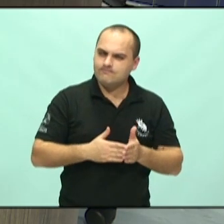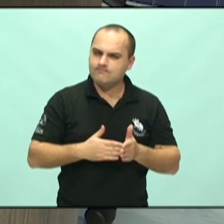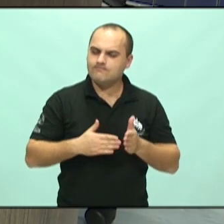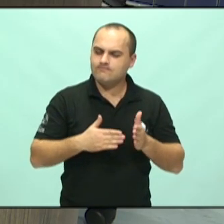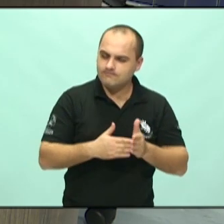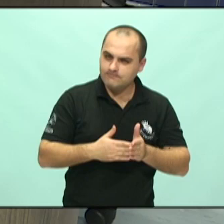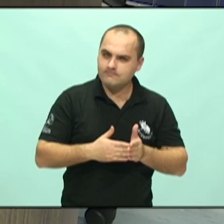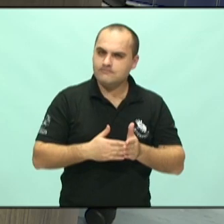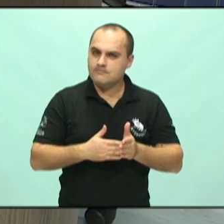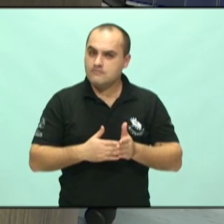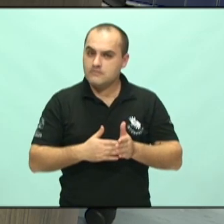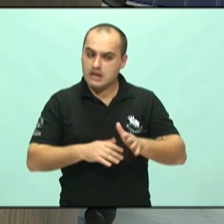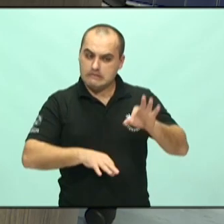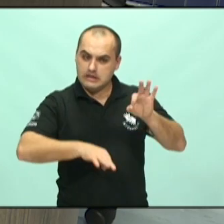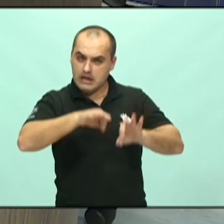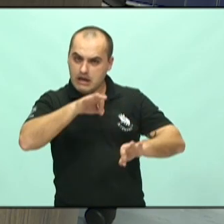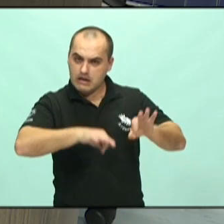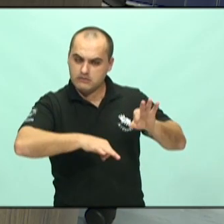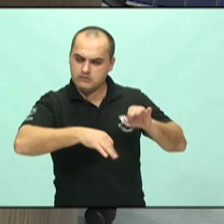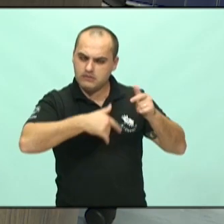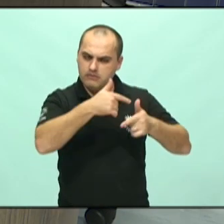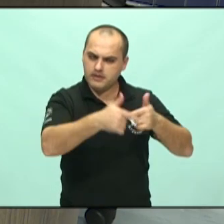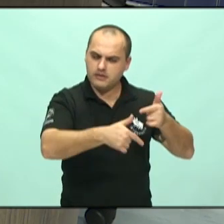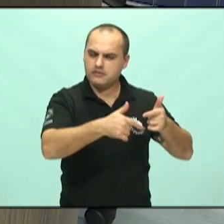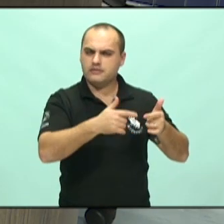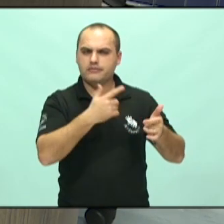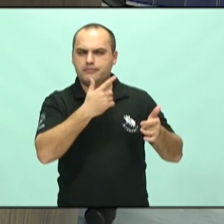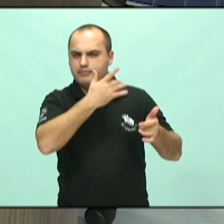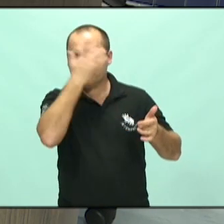resistência com relação a quem trabalha com teatro, dizendo